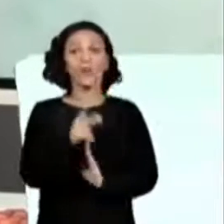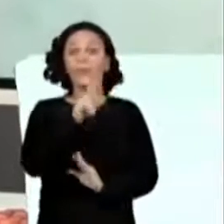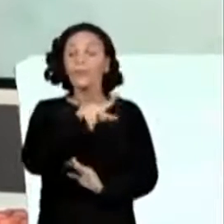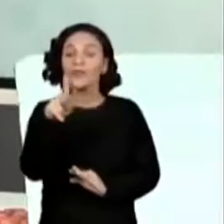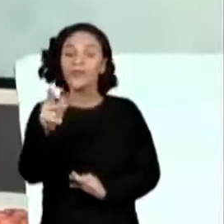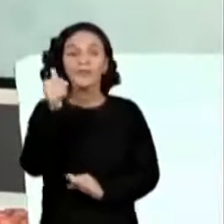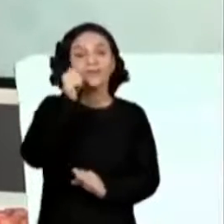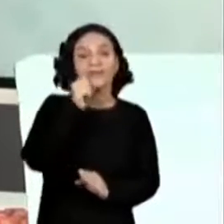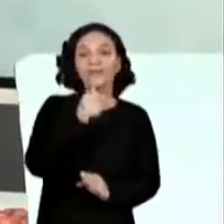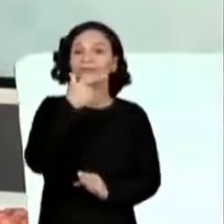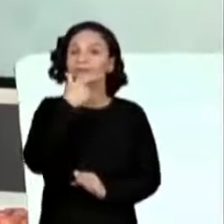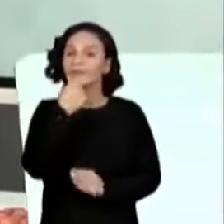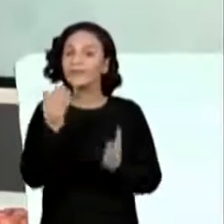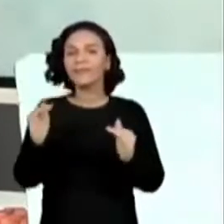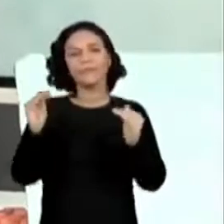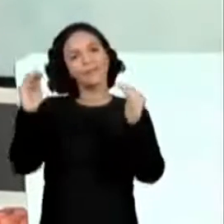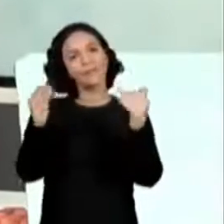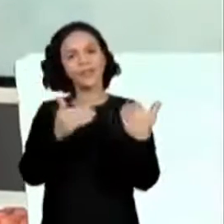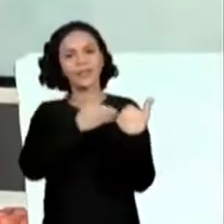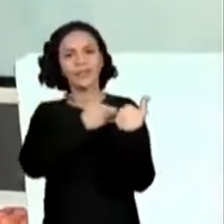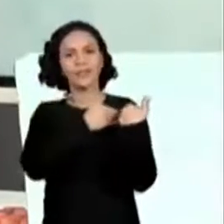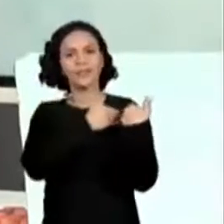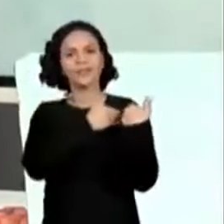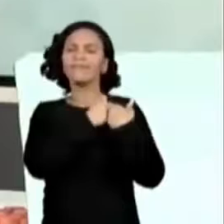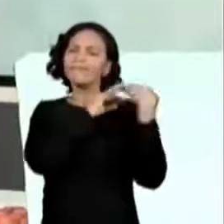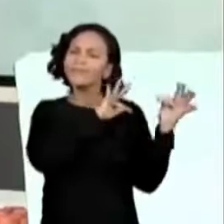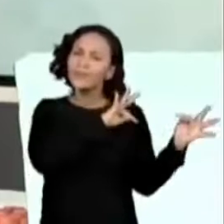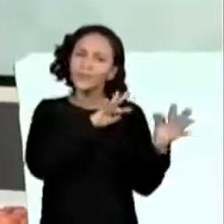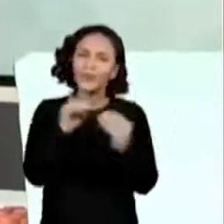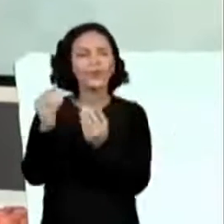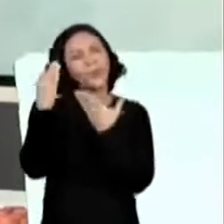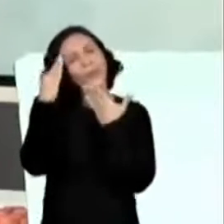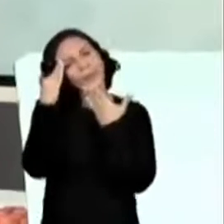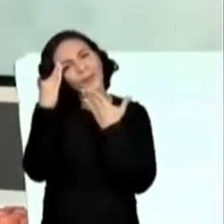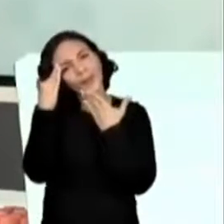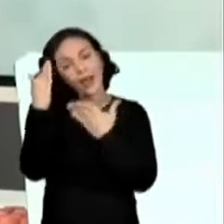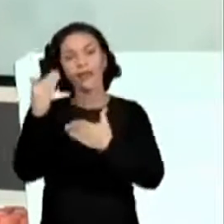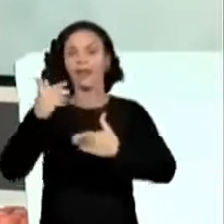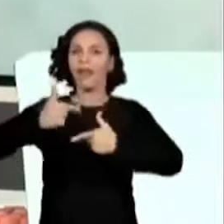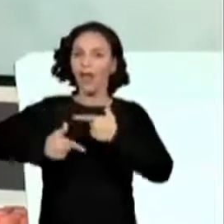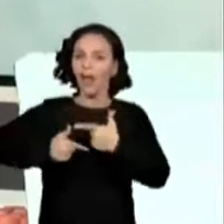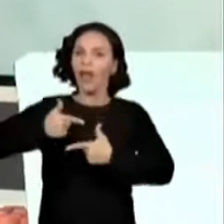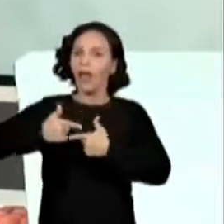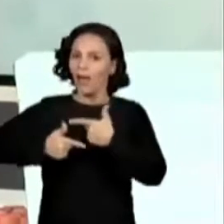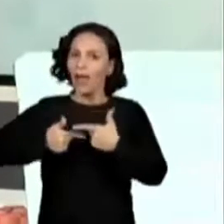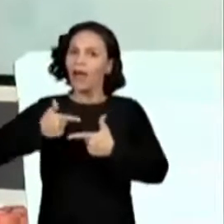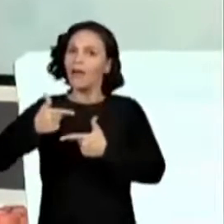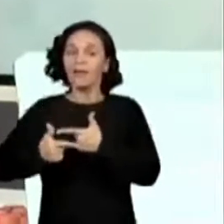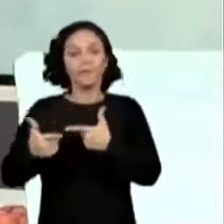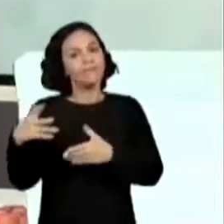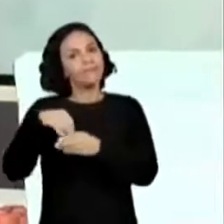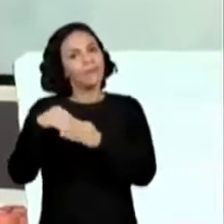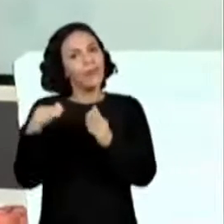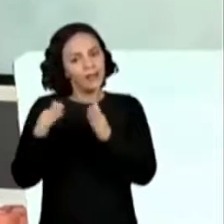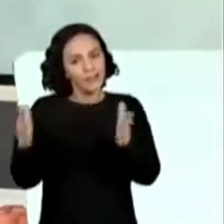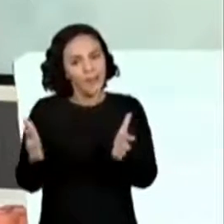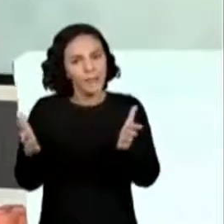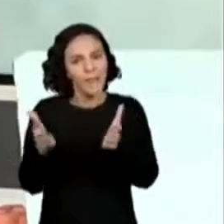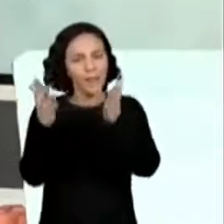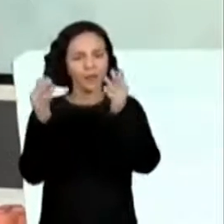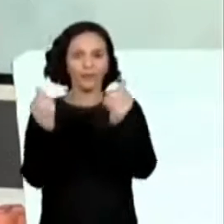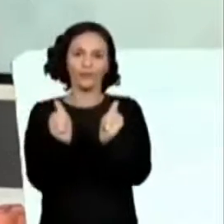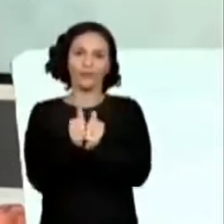professores, professoras responsáveis, muito obrigada pelo trabalho que vocês estão desenvolvendo junto com a gente,